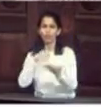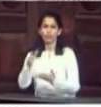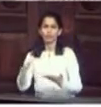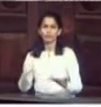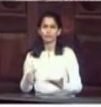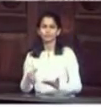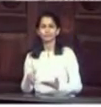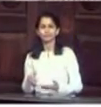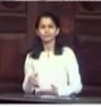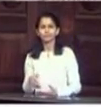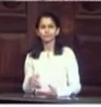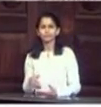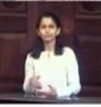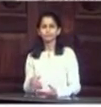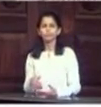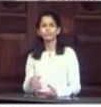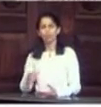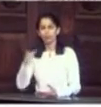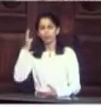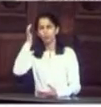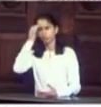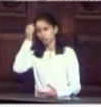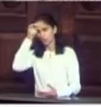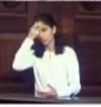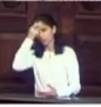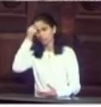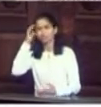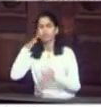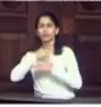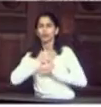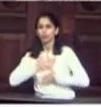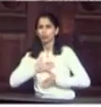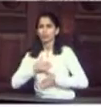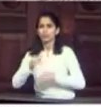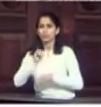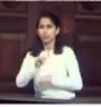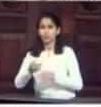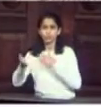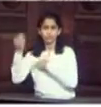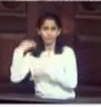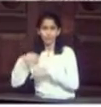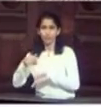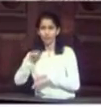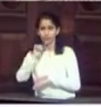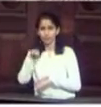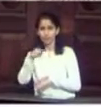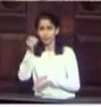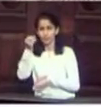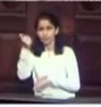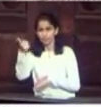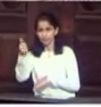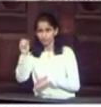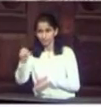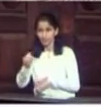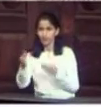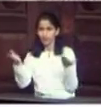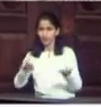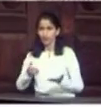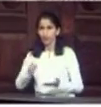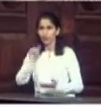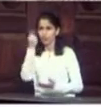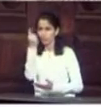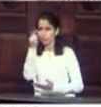a consciência tranquila de que, se lá atrás foram por 10 centavos, não somos os responsáveis agora